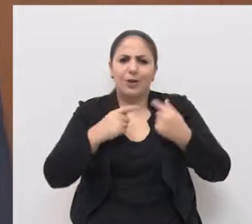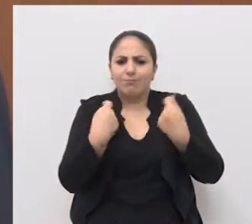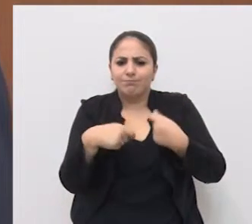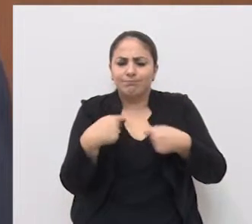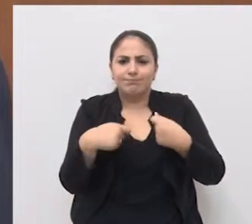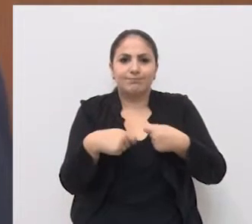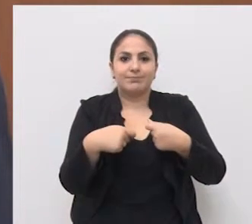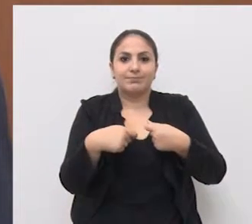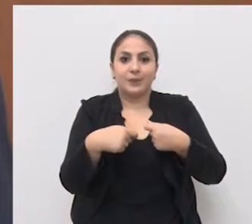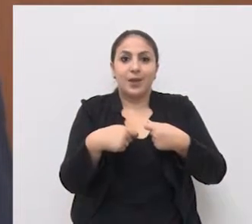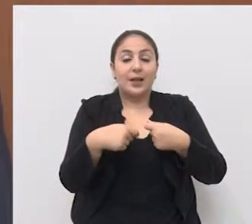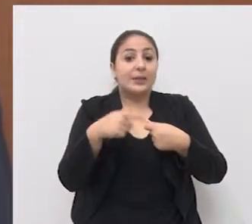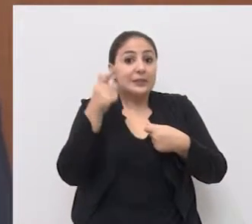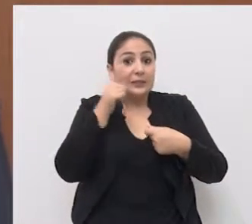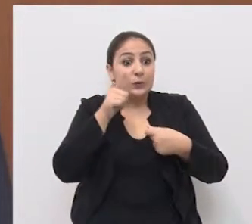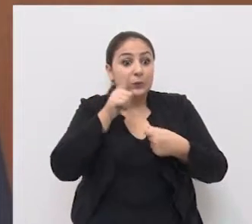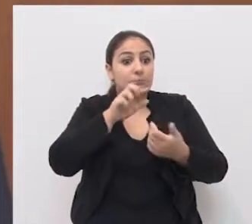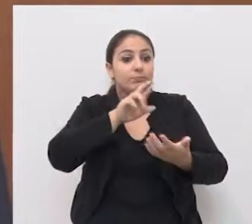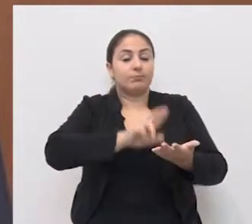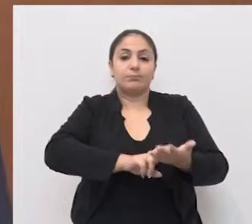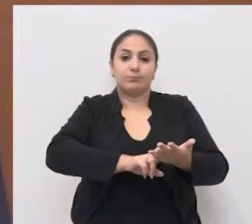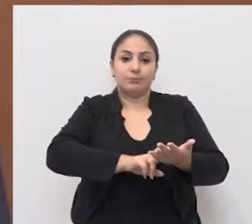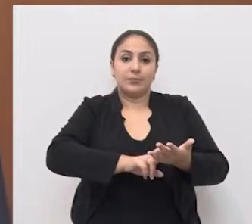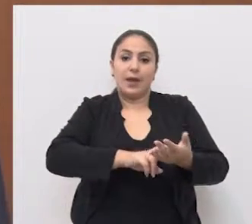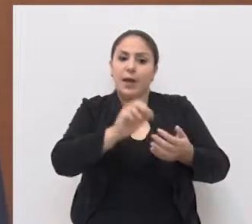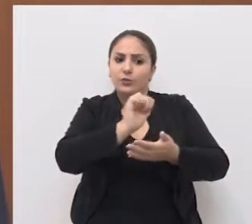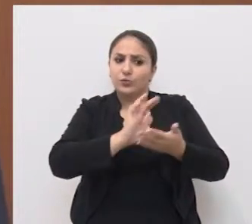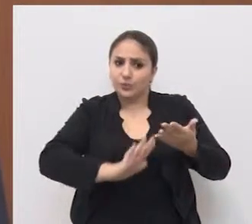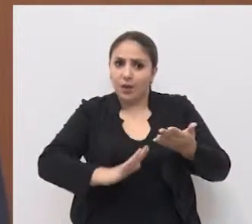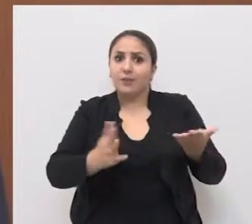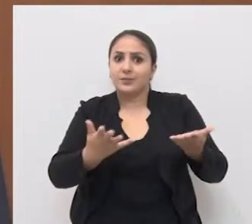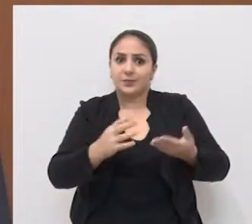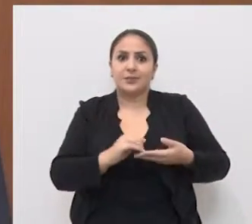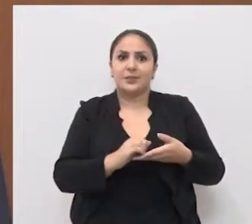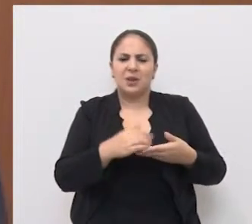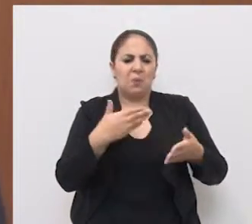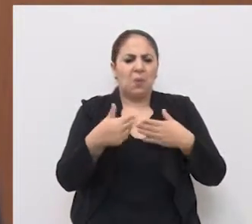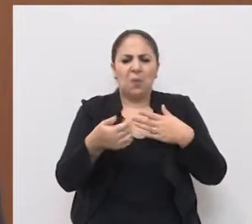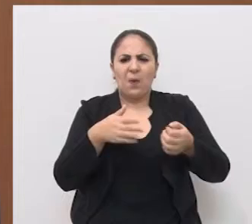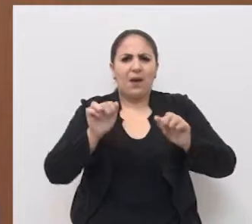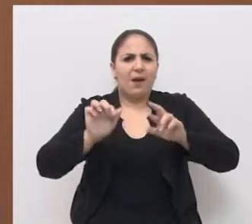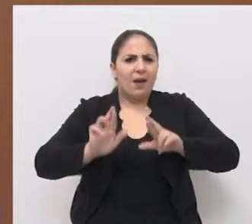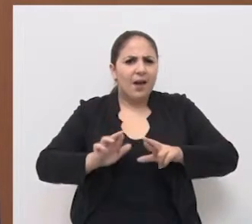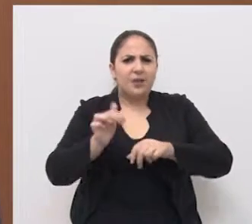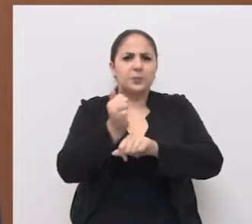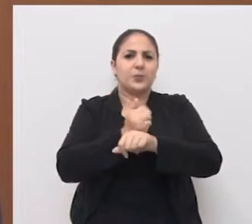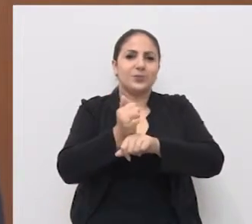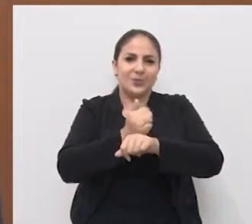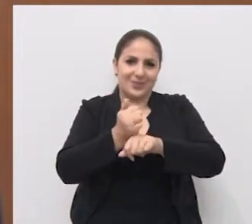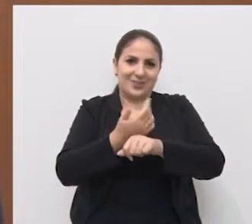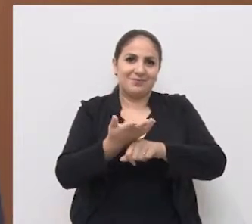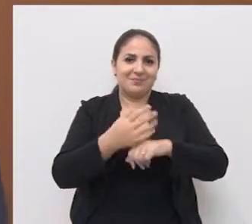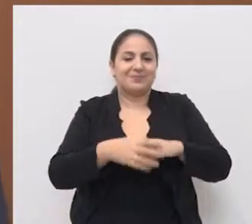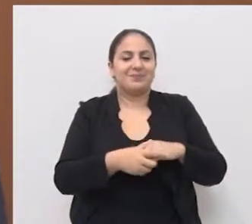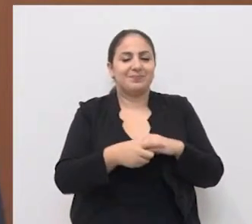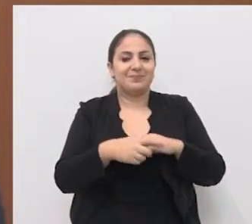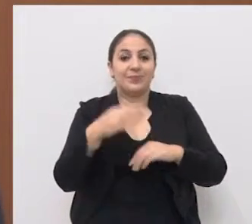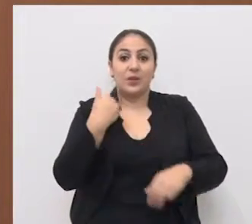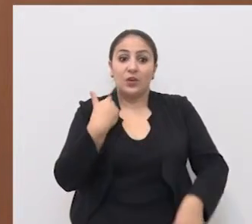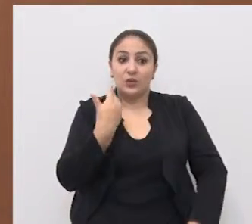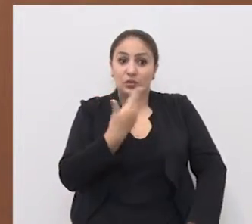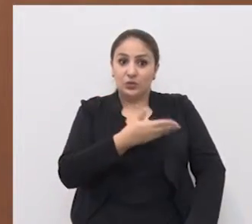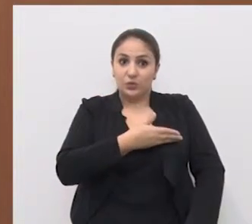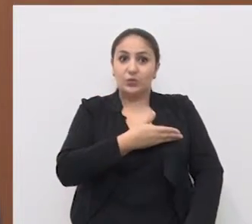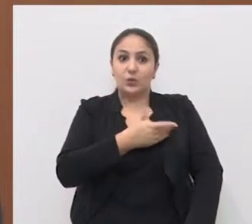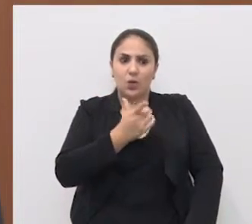né, necessidade de se regulamentar a atividade, né, em qualquer área profissional. Né.